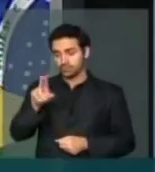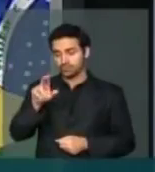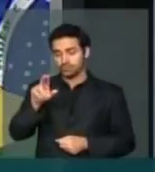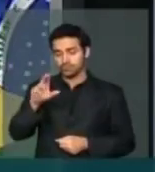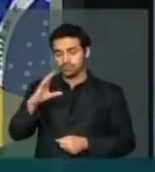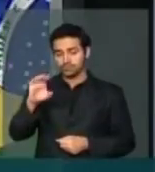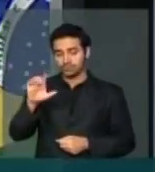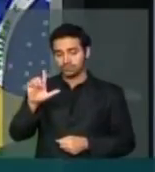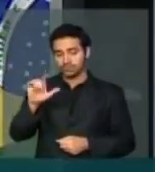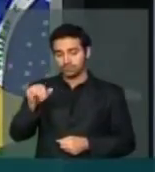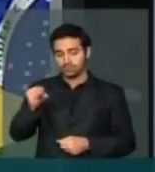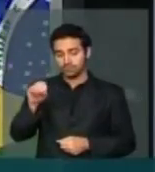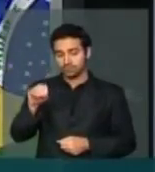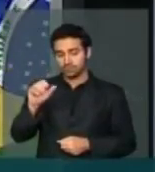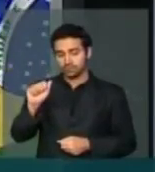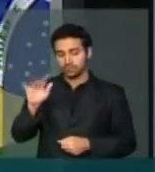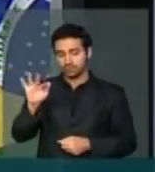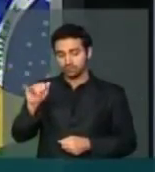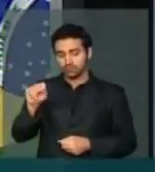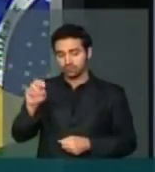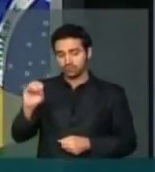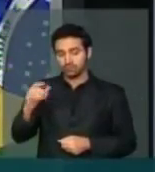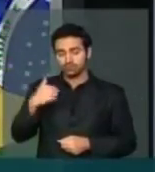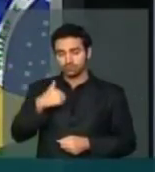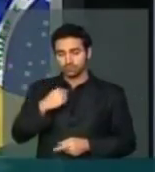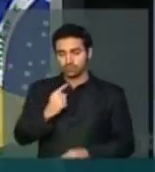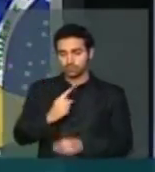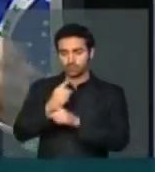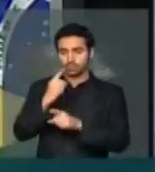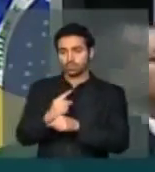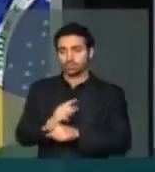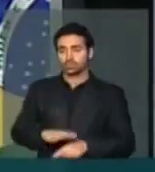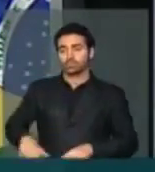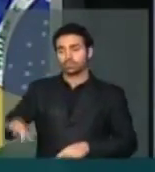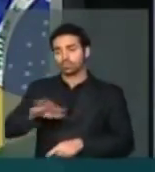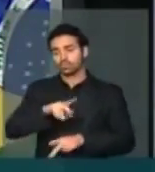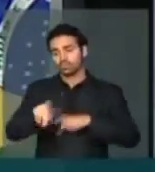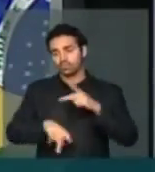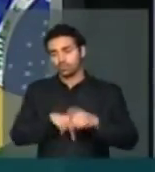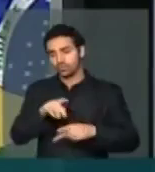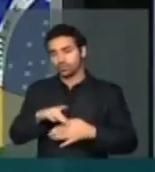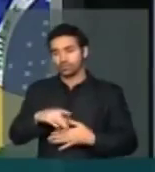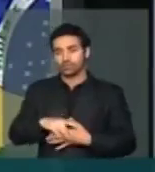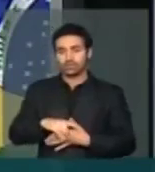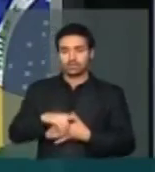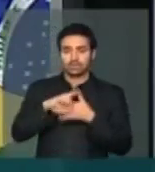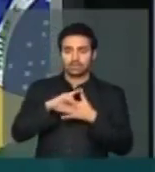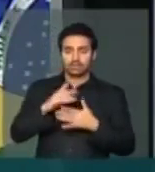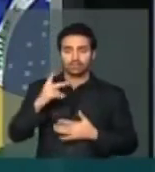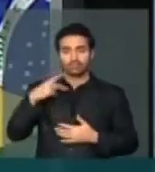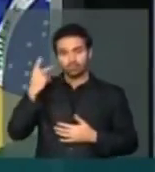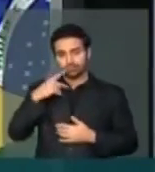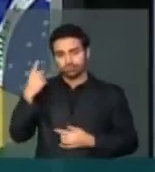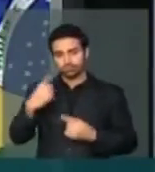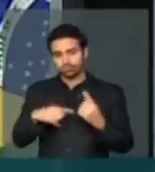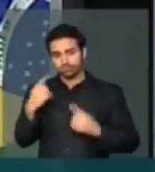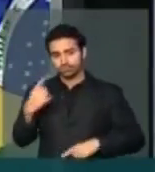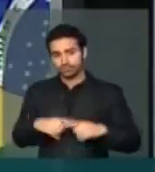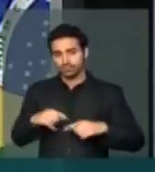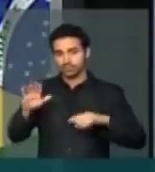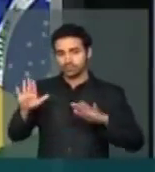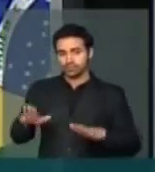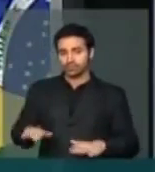Afonso. E pude me encontrar com aquela gente amiga, com as lideranças políticas e passar uma